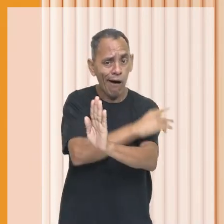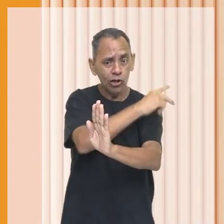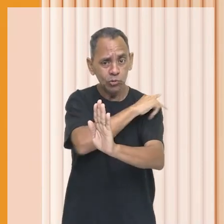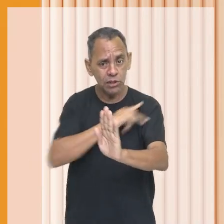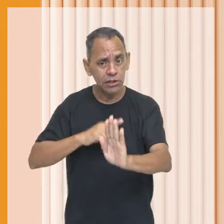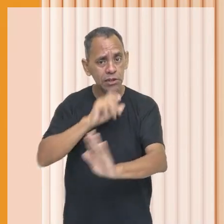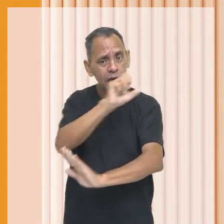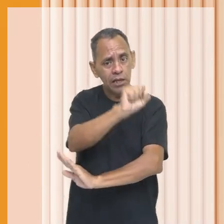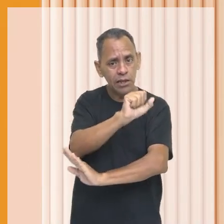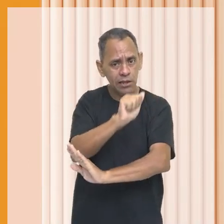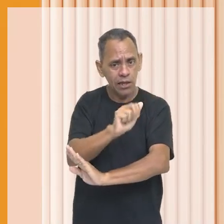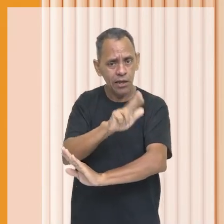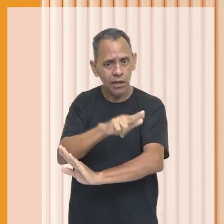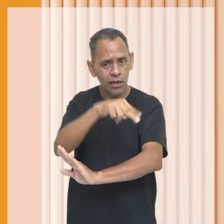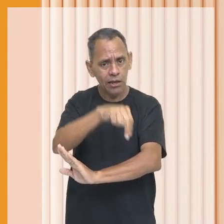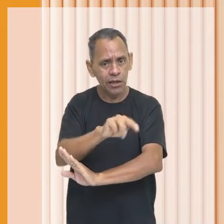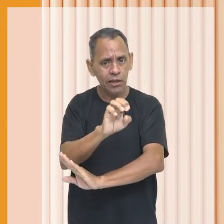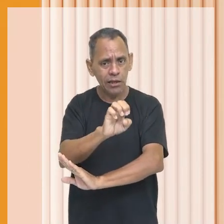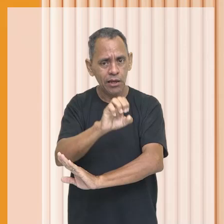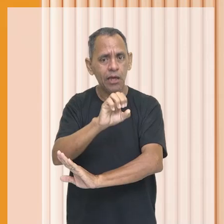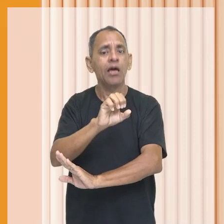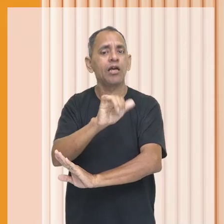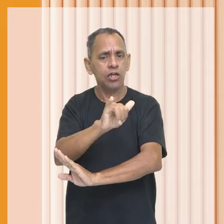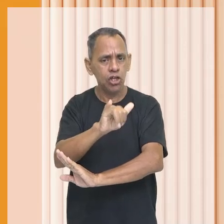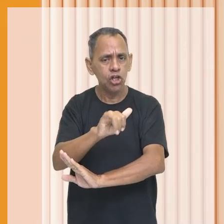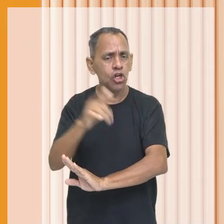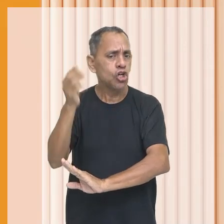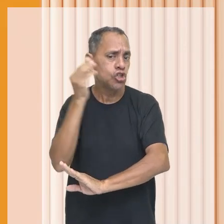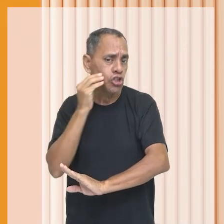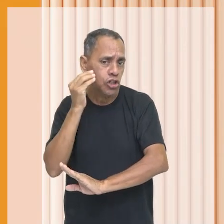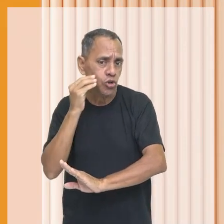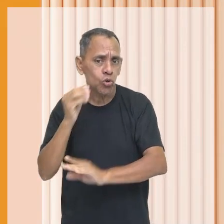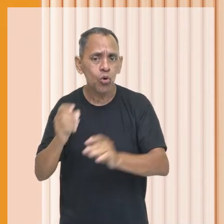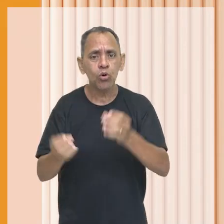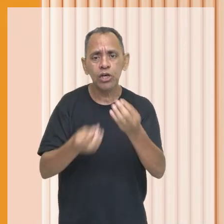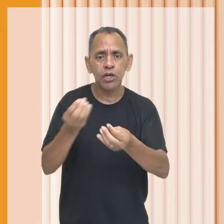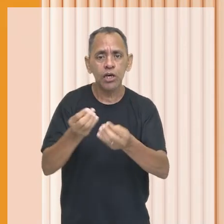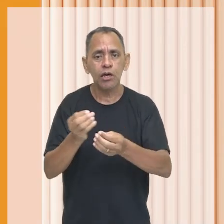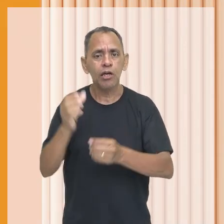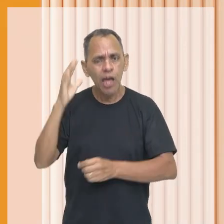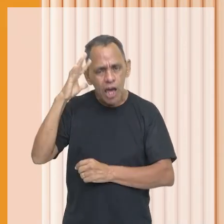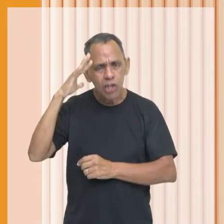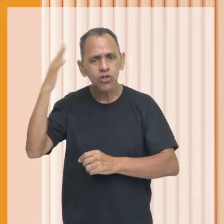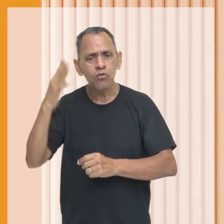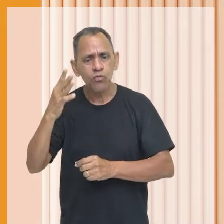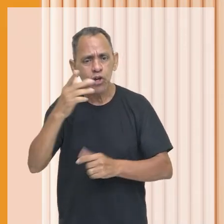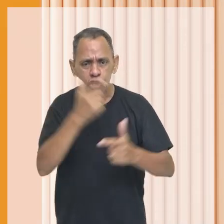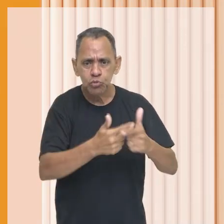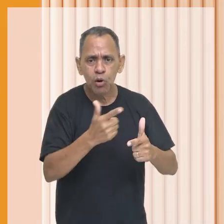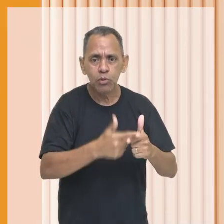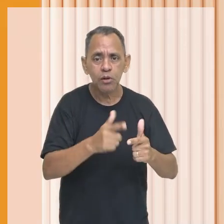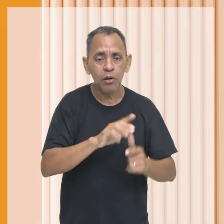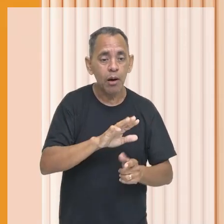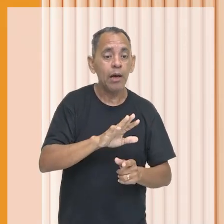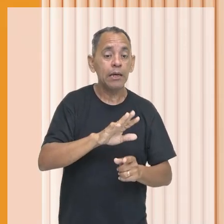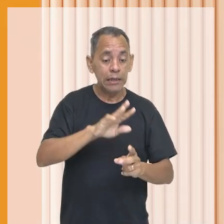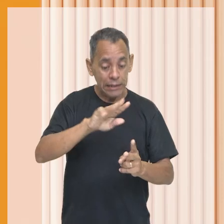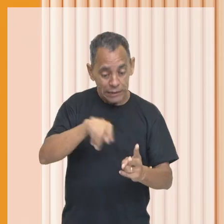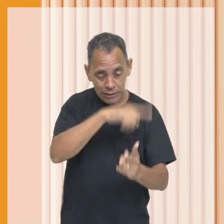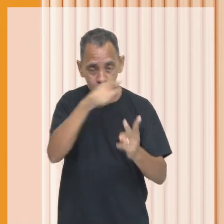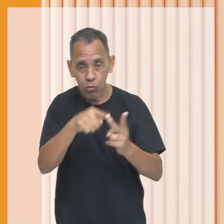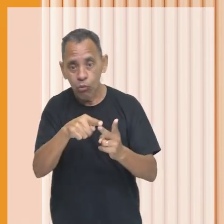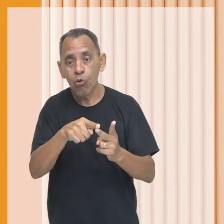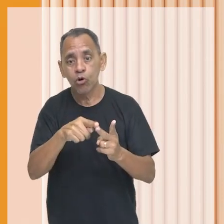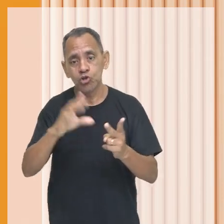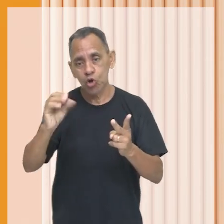tentado resolver essa questão, não surtiu efeito. E o Collor, por sua vez, quando assume a presidência do Brasil, também